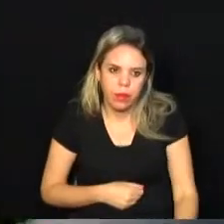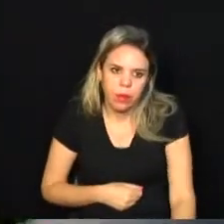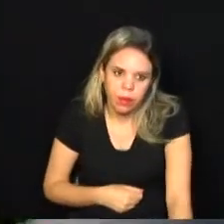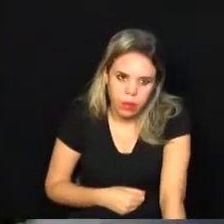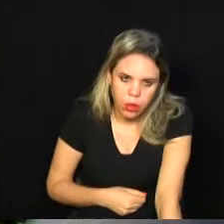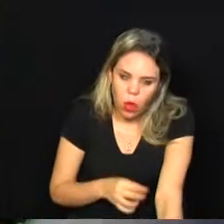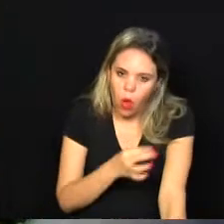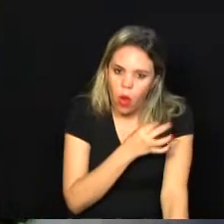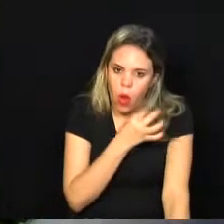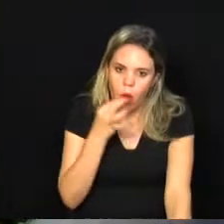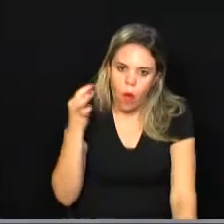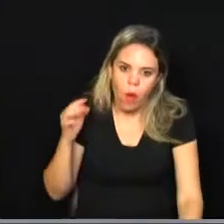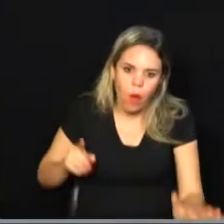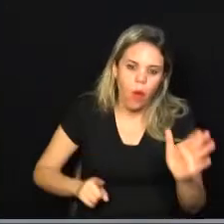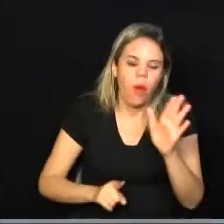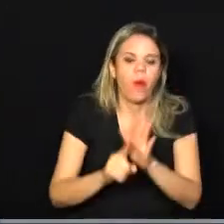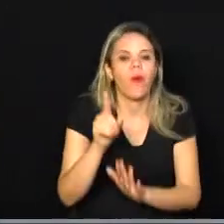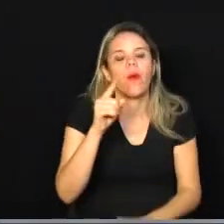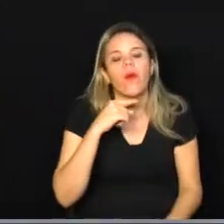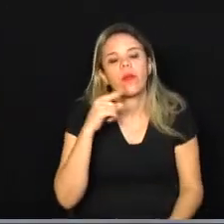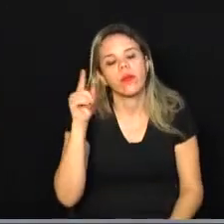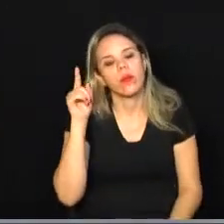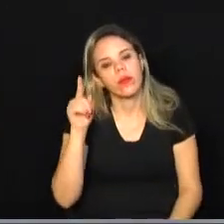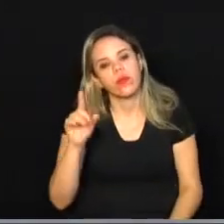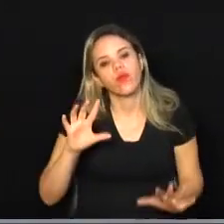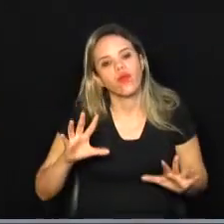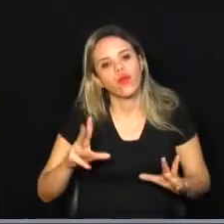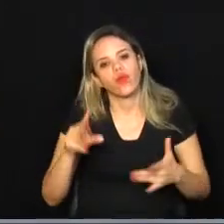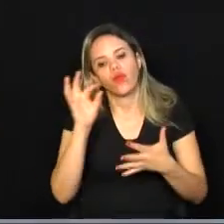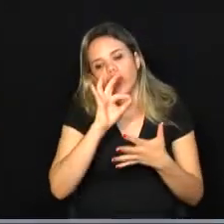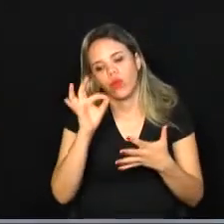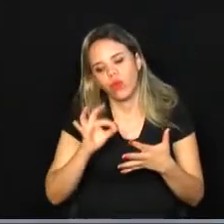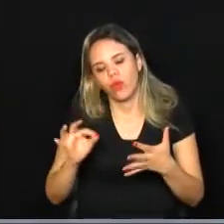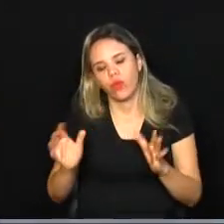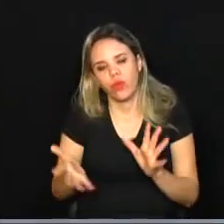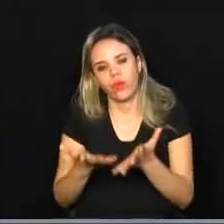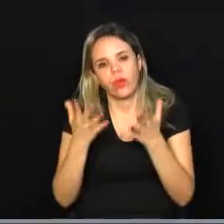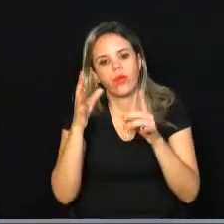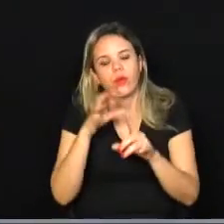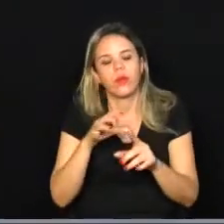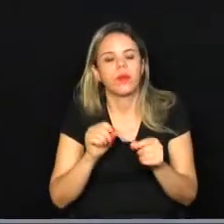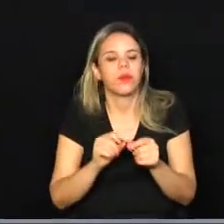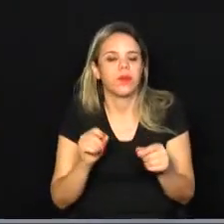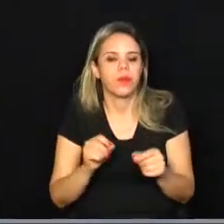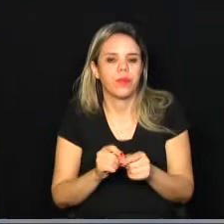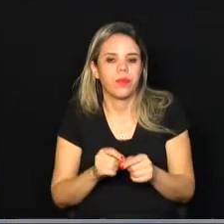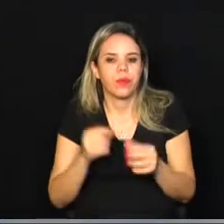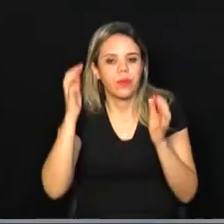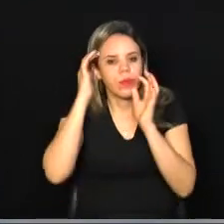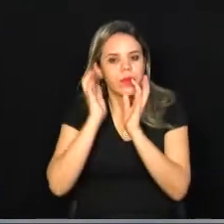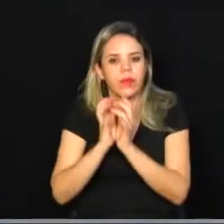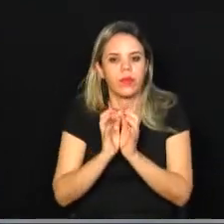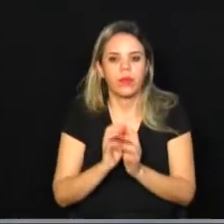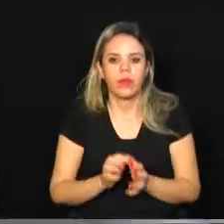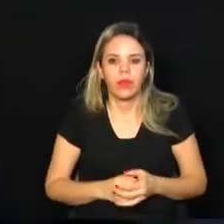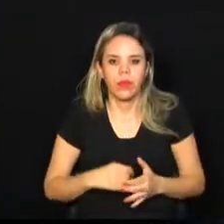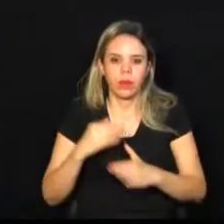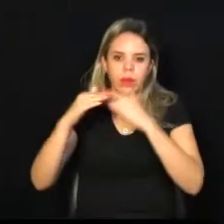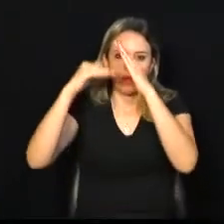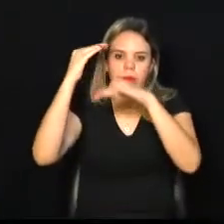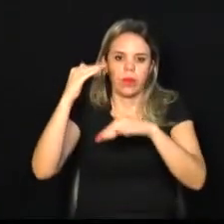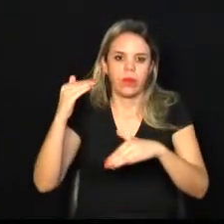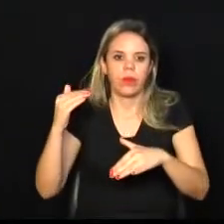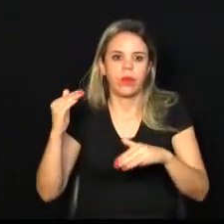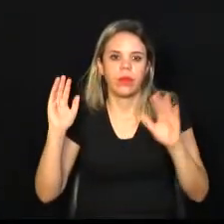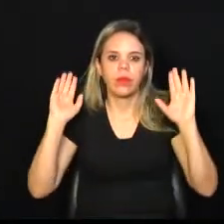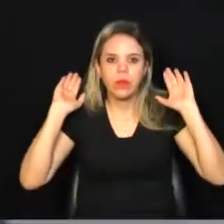ótima pergunta, tudo influencia. A gente tem que levar em consideração que o cérebro se desenvolve de trás